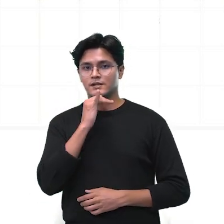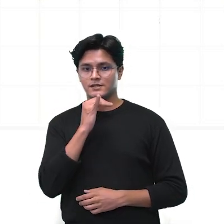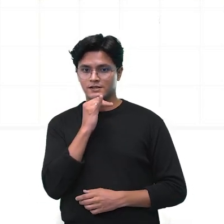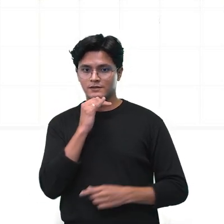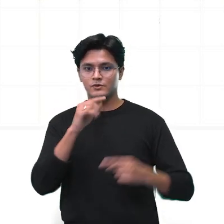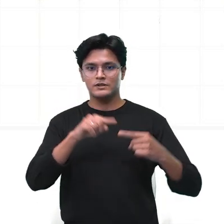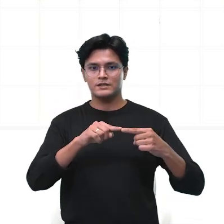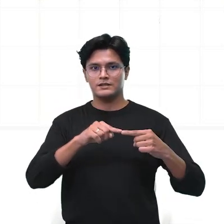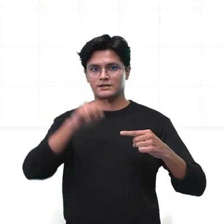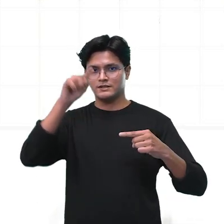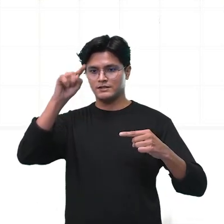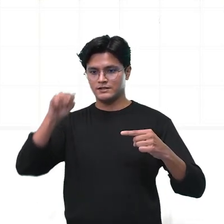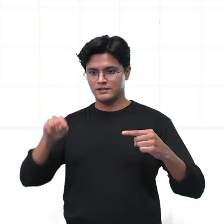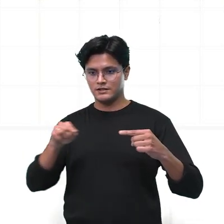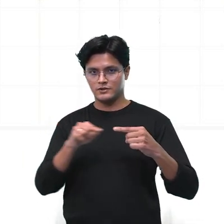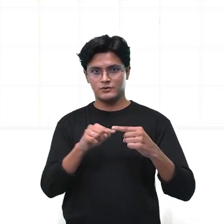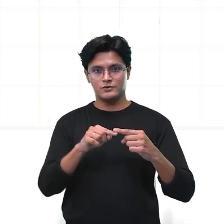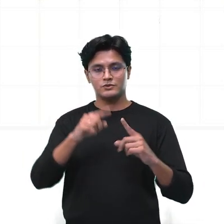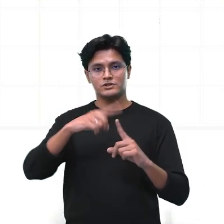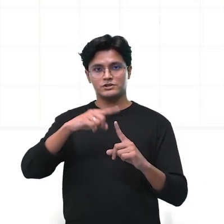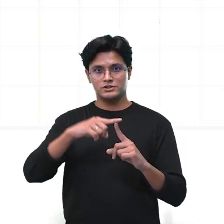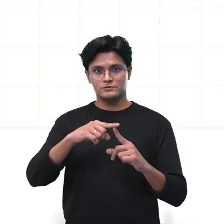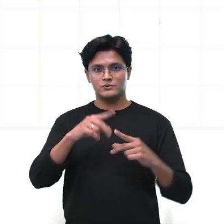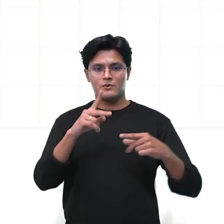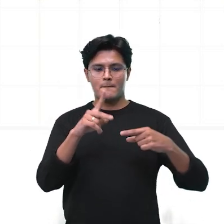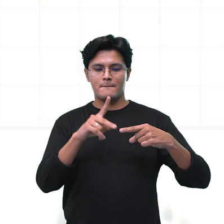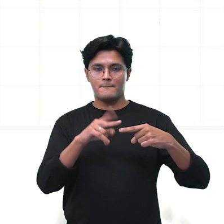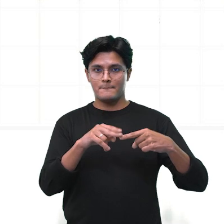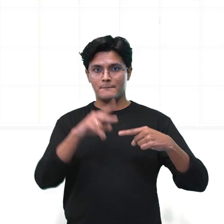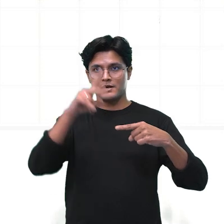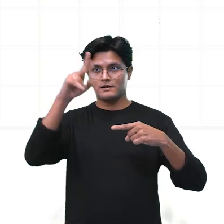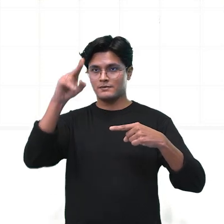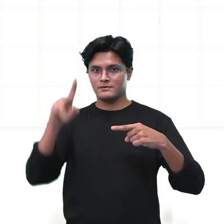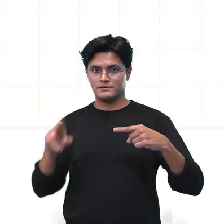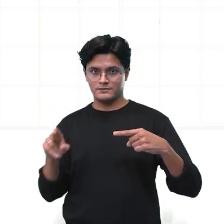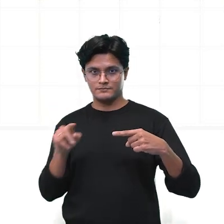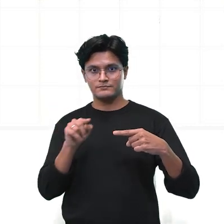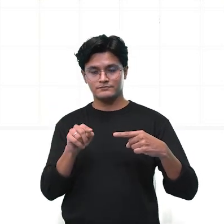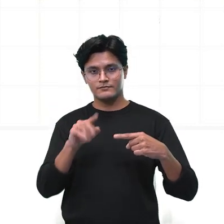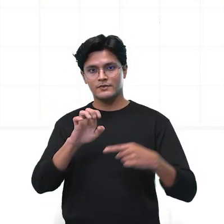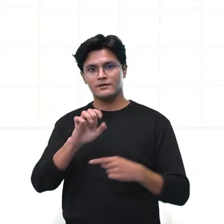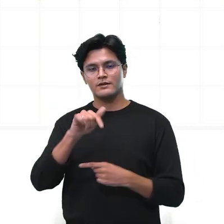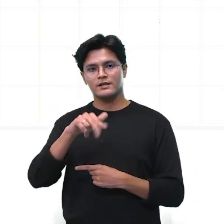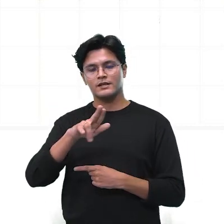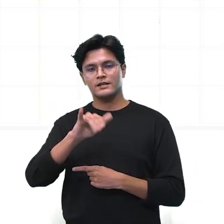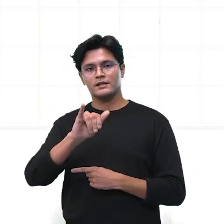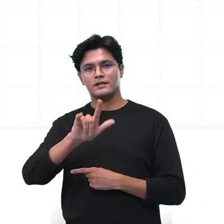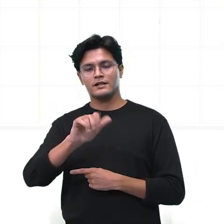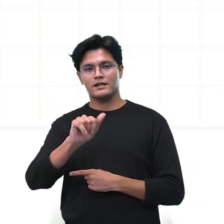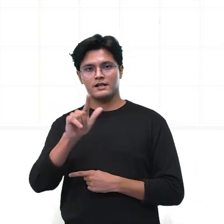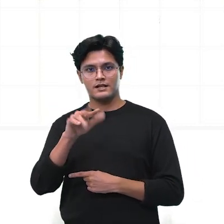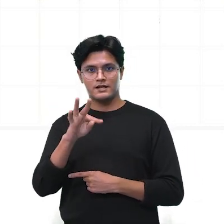que é aquele triângulo que possui os 3 lados iguais, todos